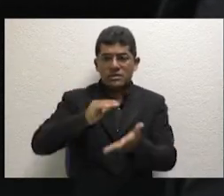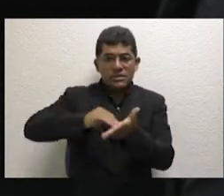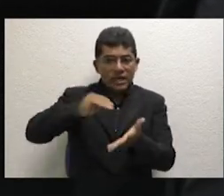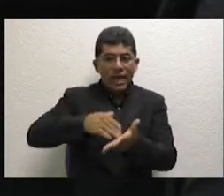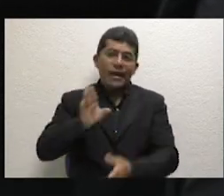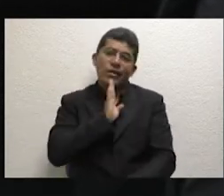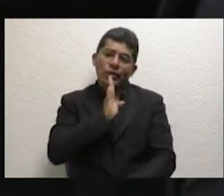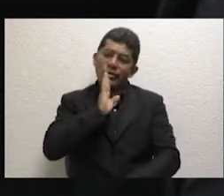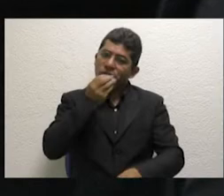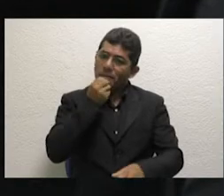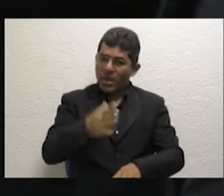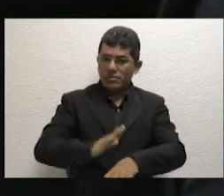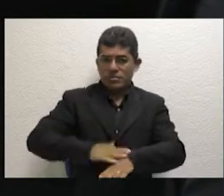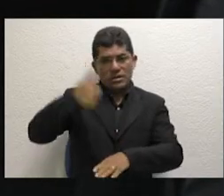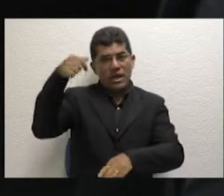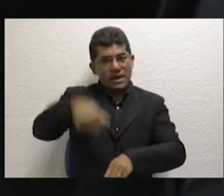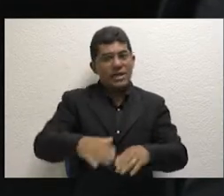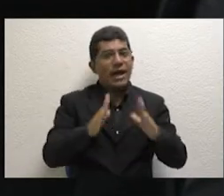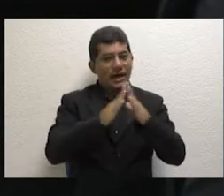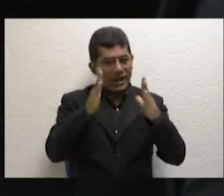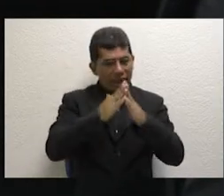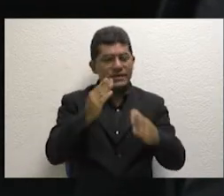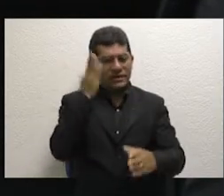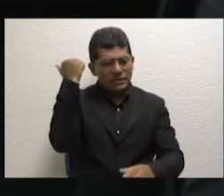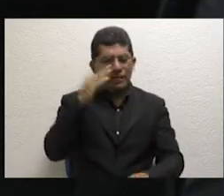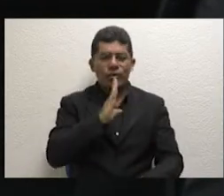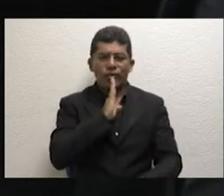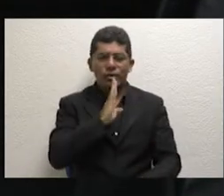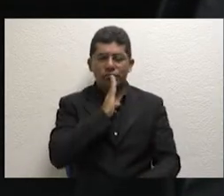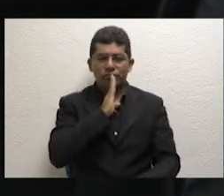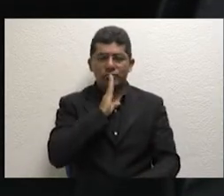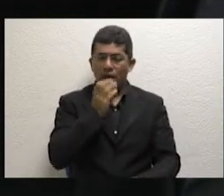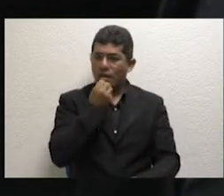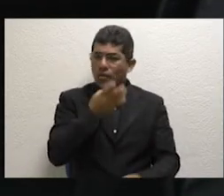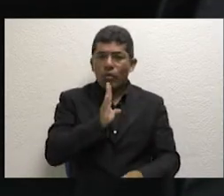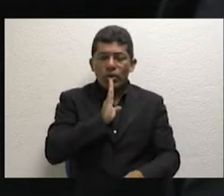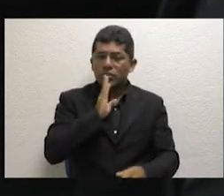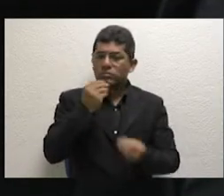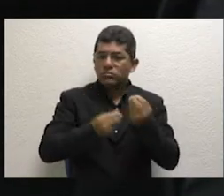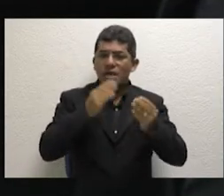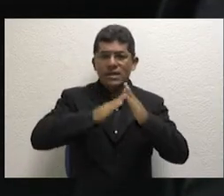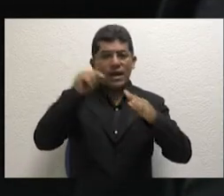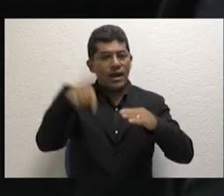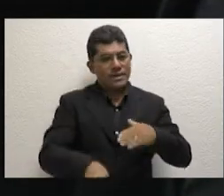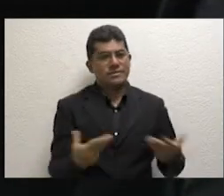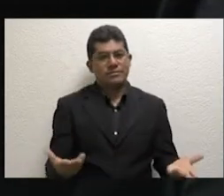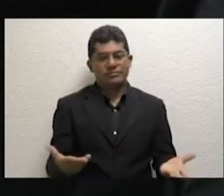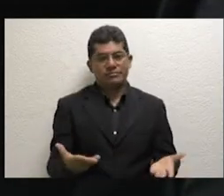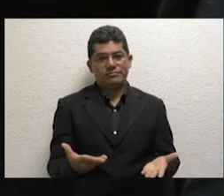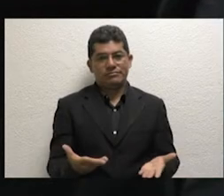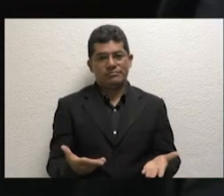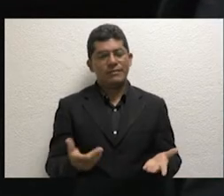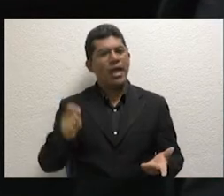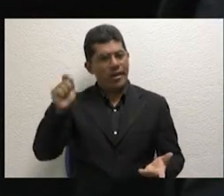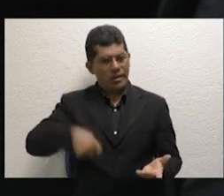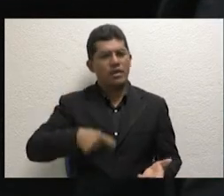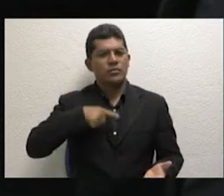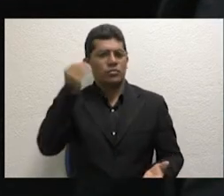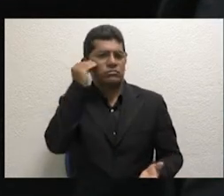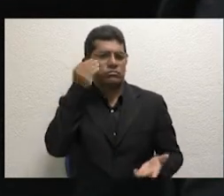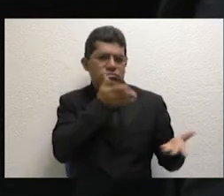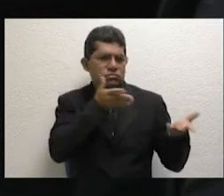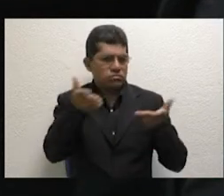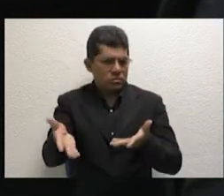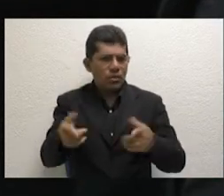conhece muito bem esta casa ele conhece muito bem esta casa ele participou